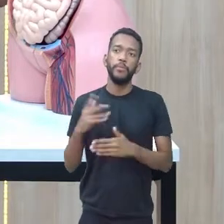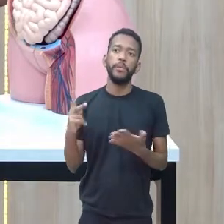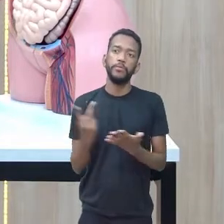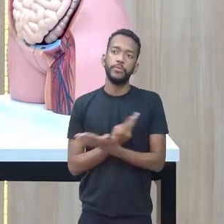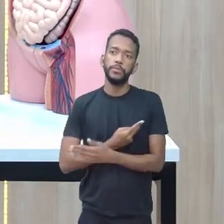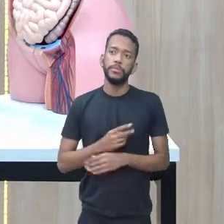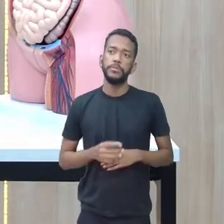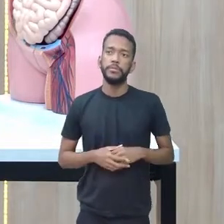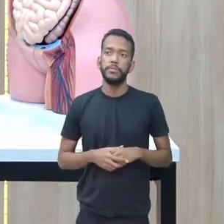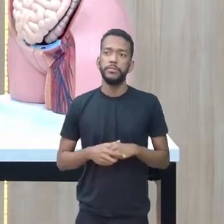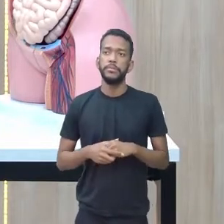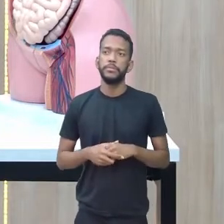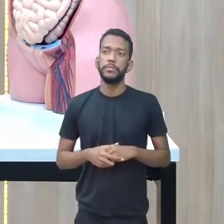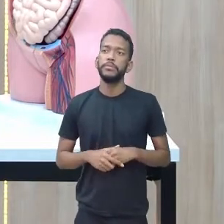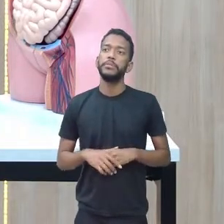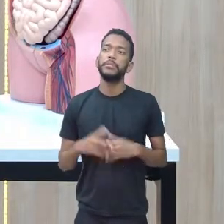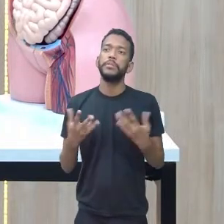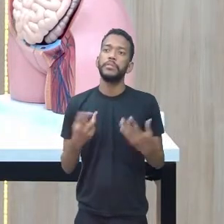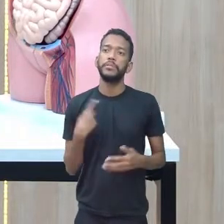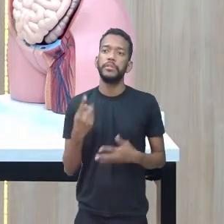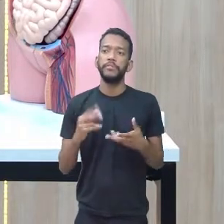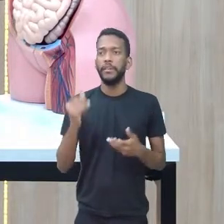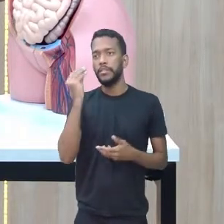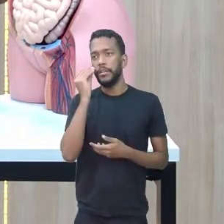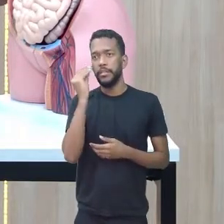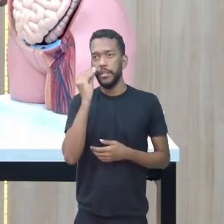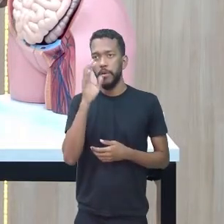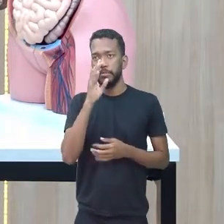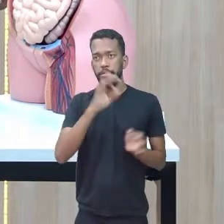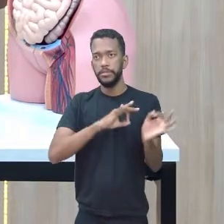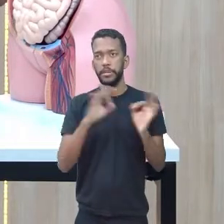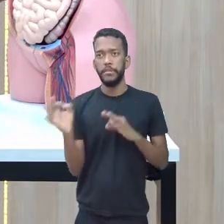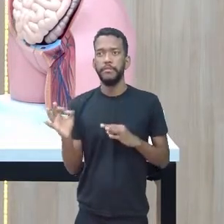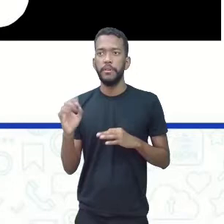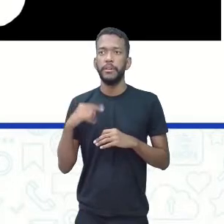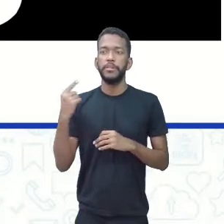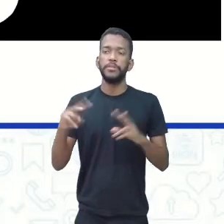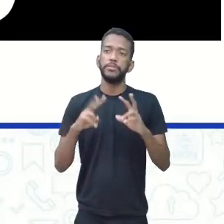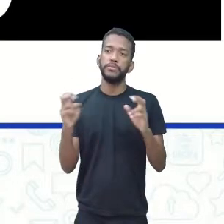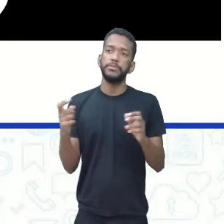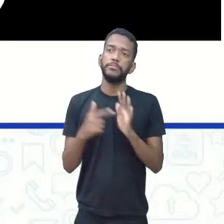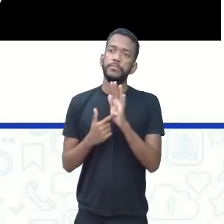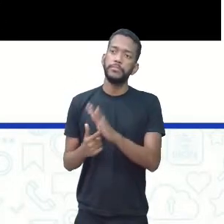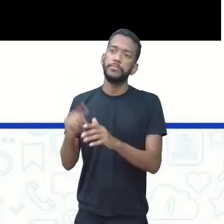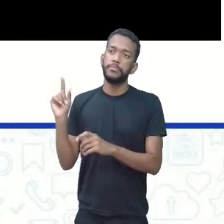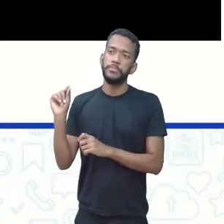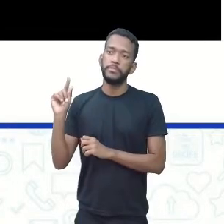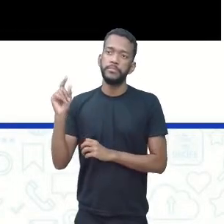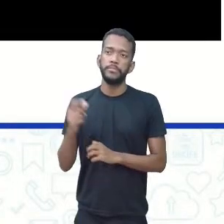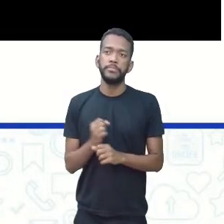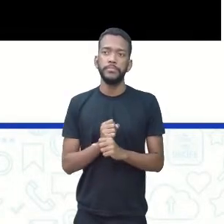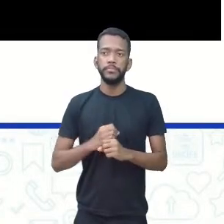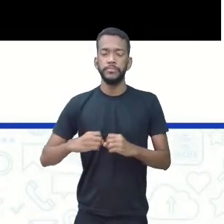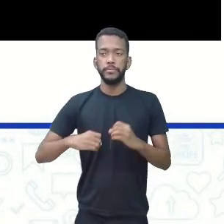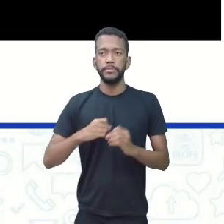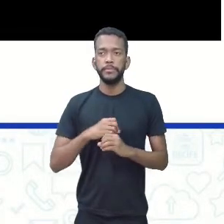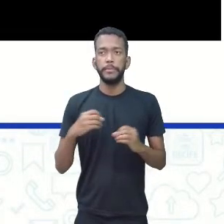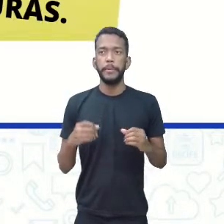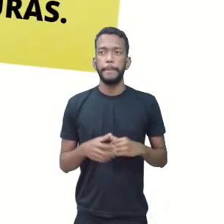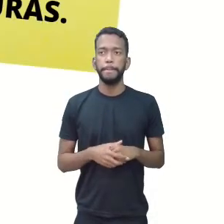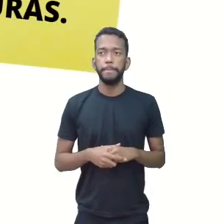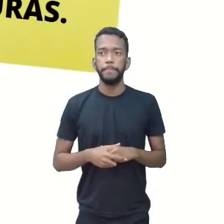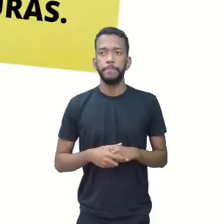vai tentar observar através dessa representação. A representação é da divisão celular. Eu